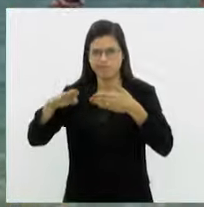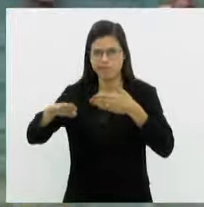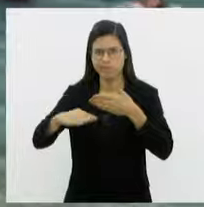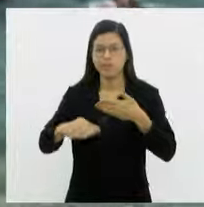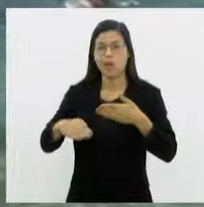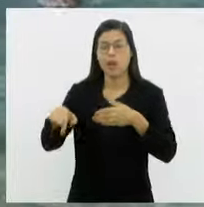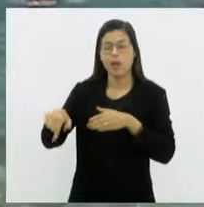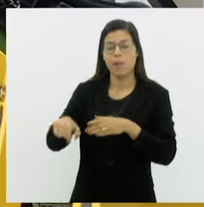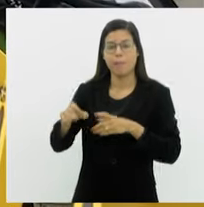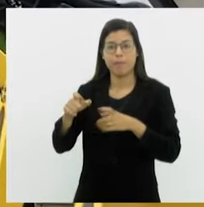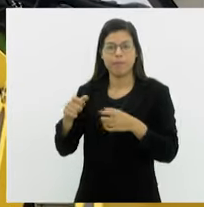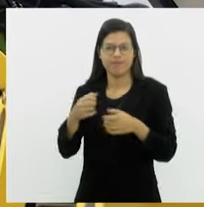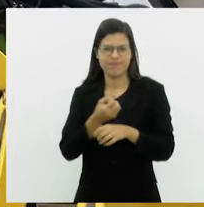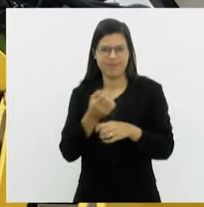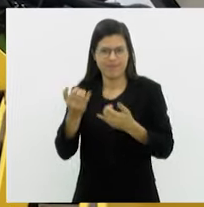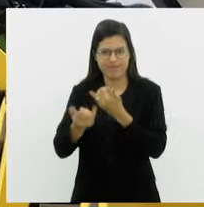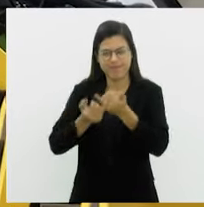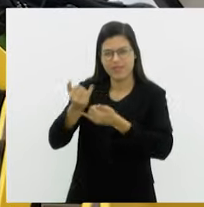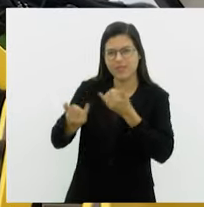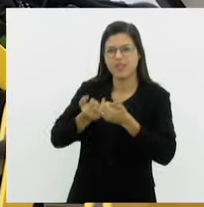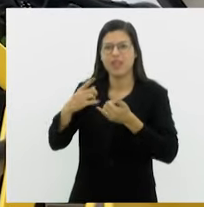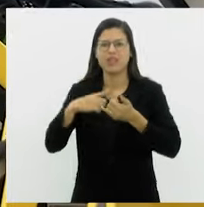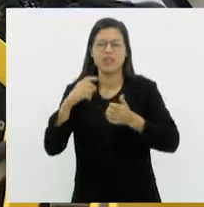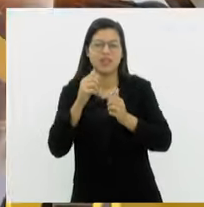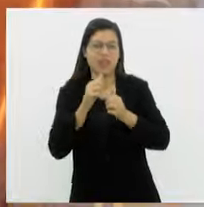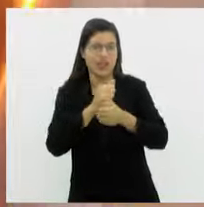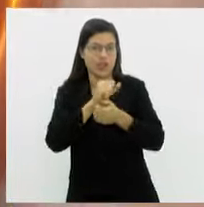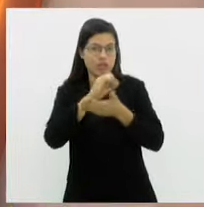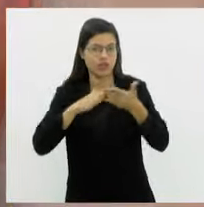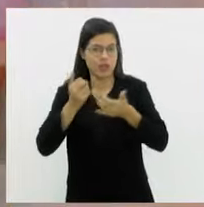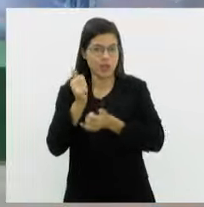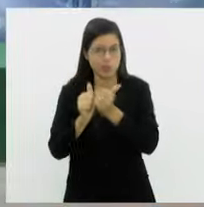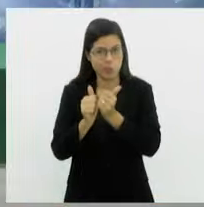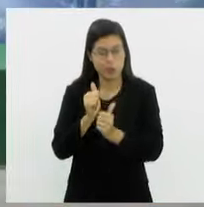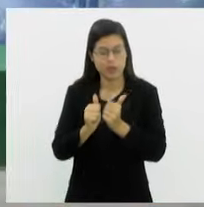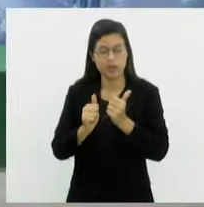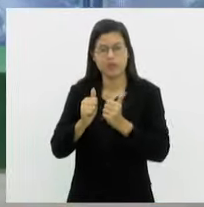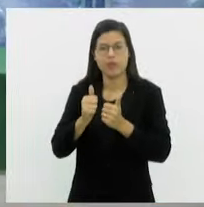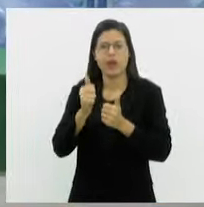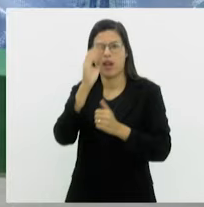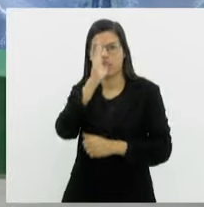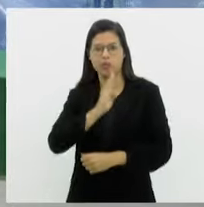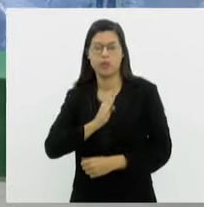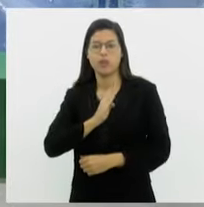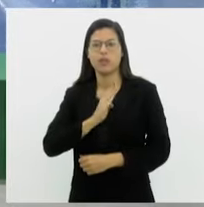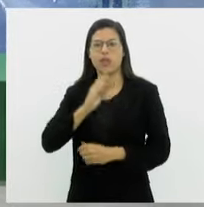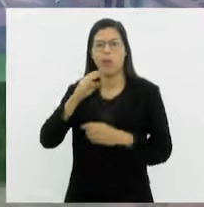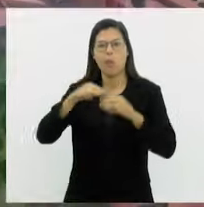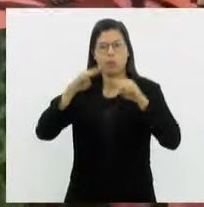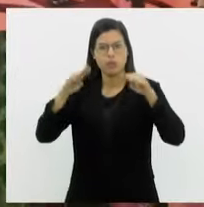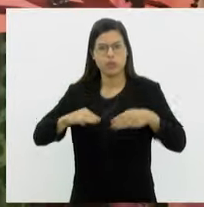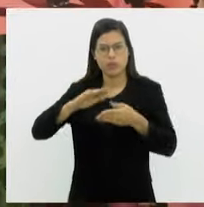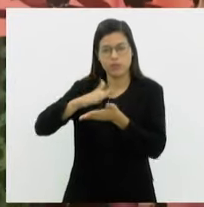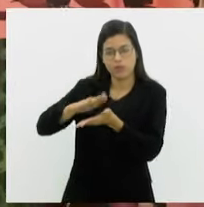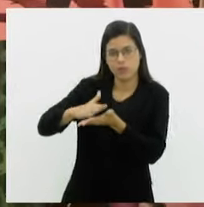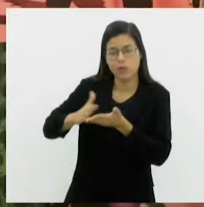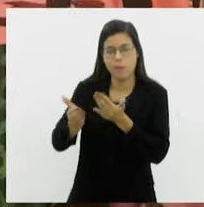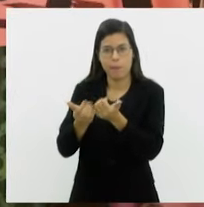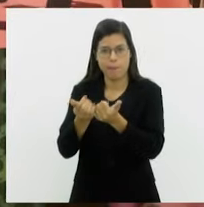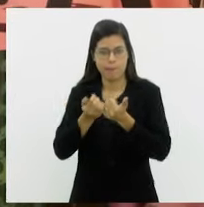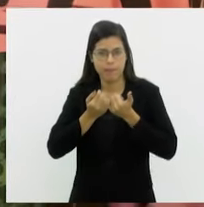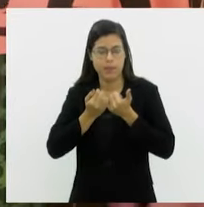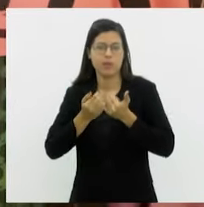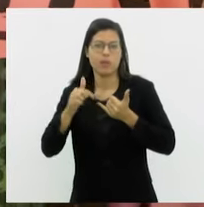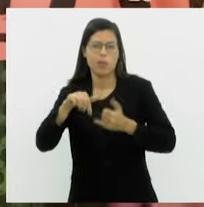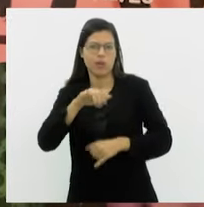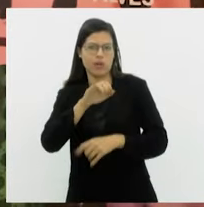de Deodoro conta com atividades esportivas gratuitas. O Museu do Samba é declarado Patrimônio Histórico e Cultural e Material